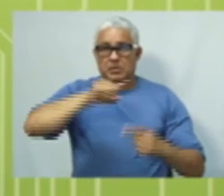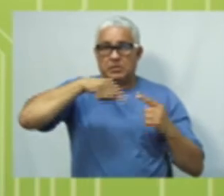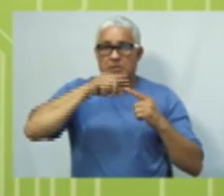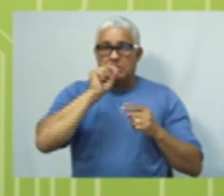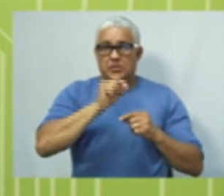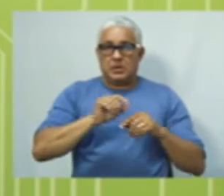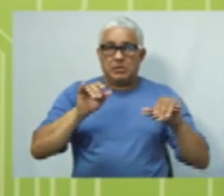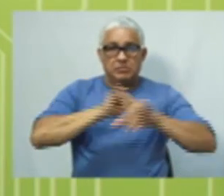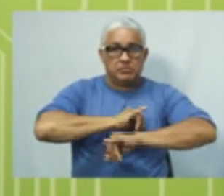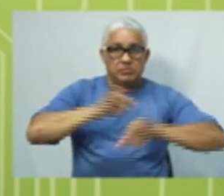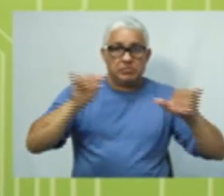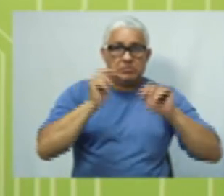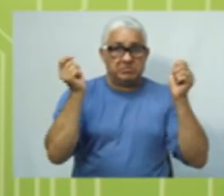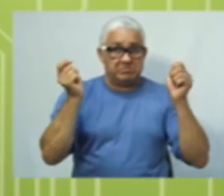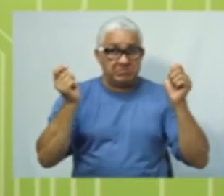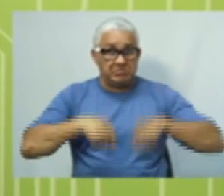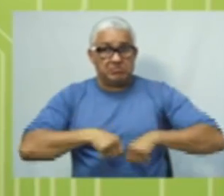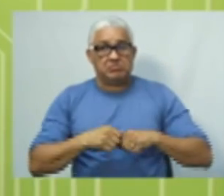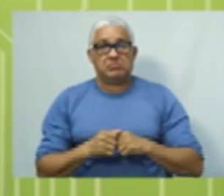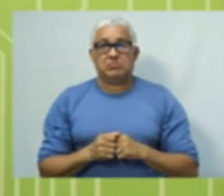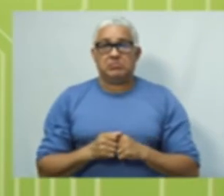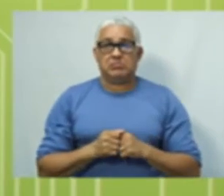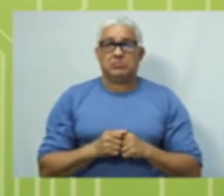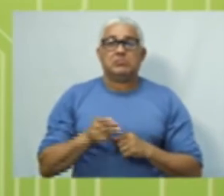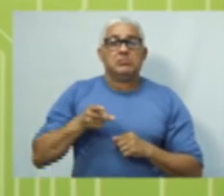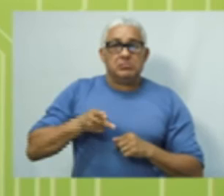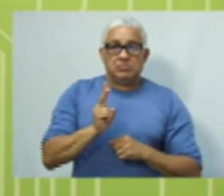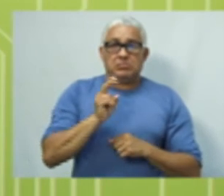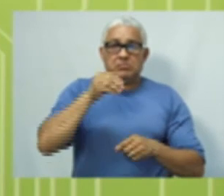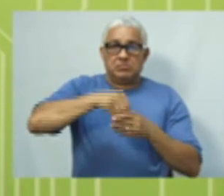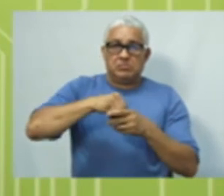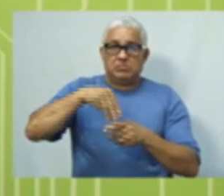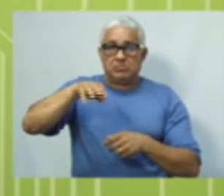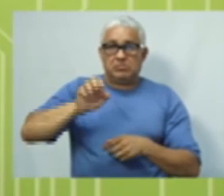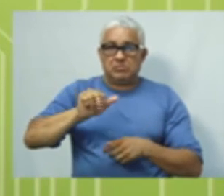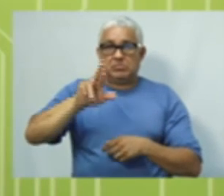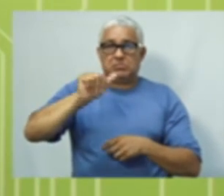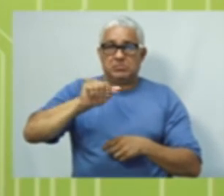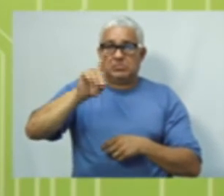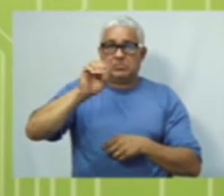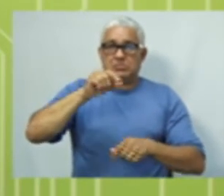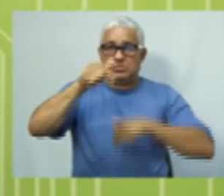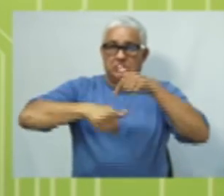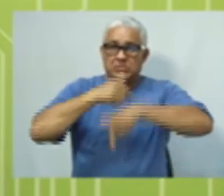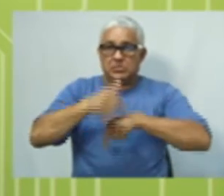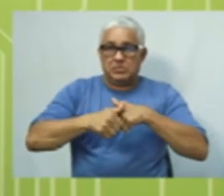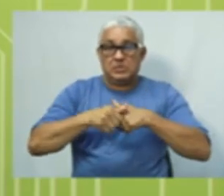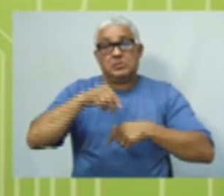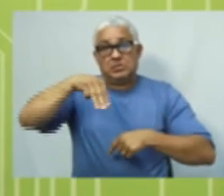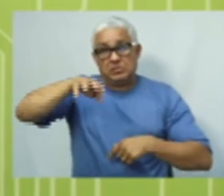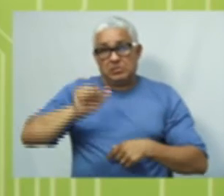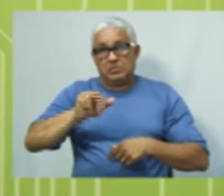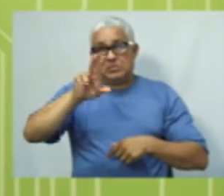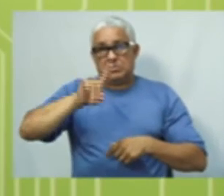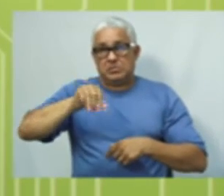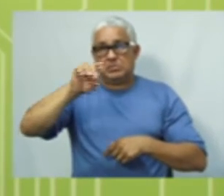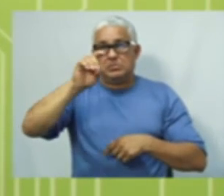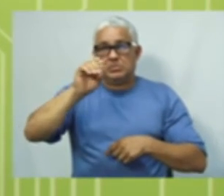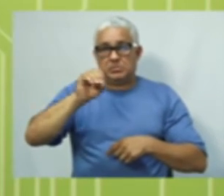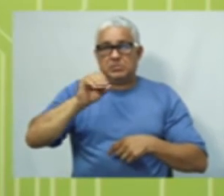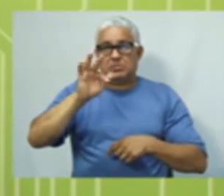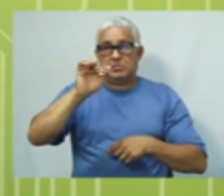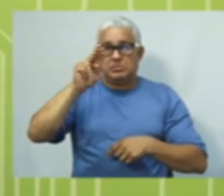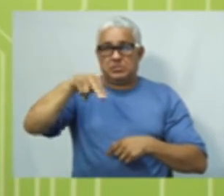é informar a capacidade dela de se continuar no mercado de trabalho, no mercado financeiro,